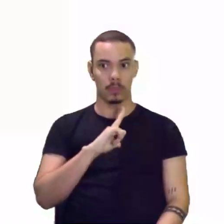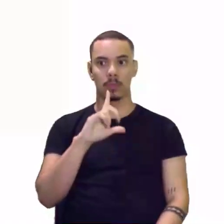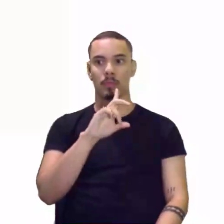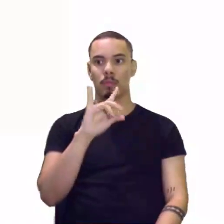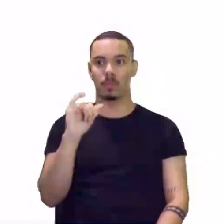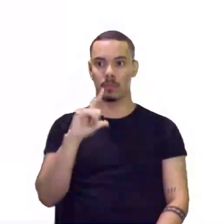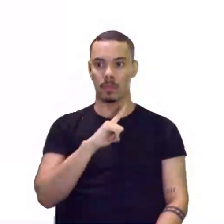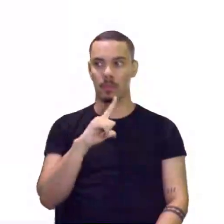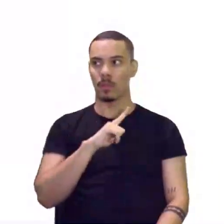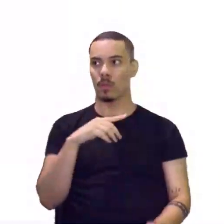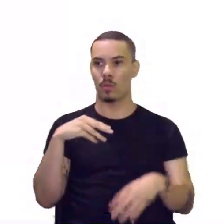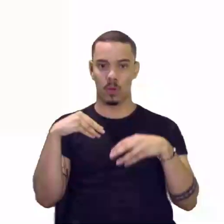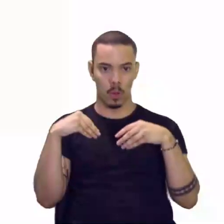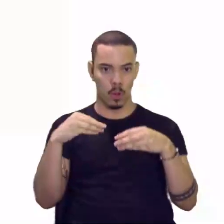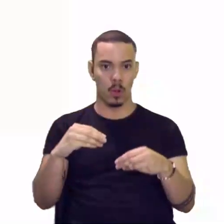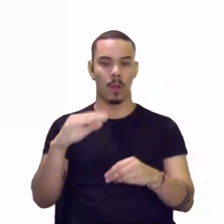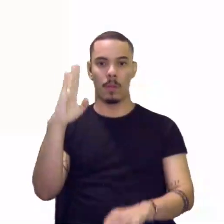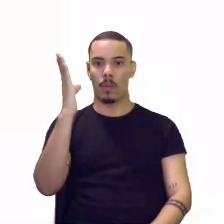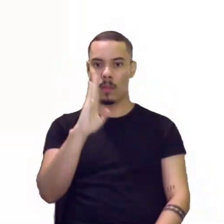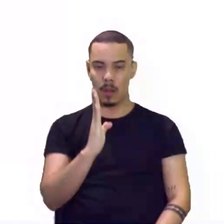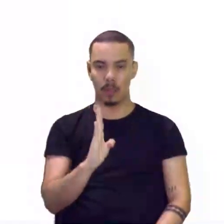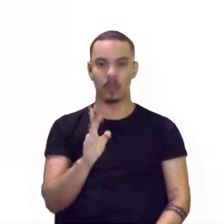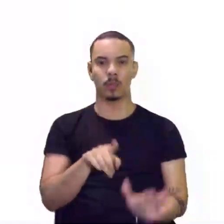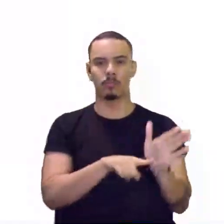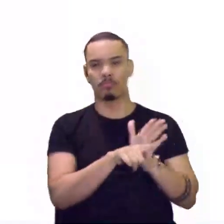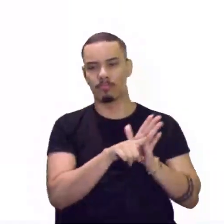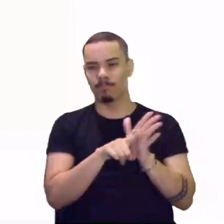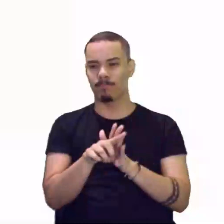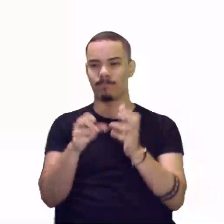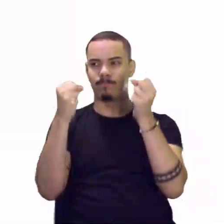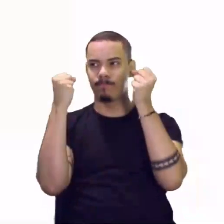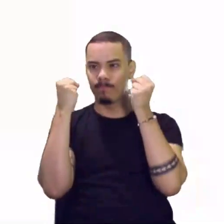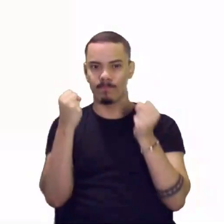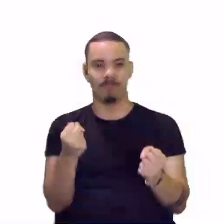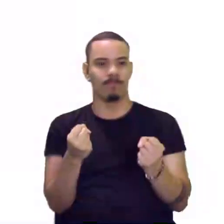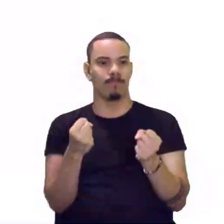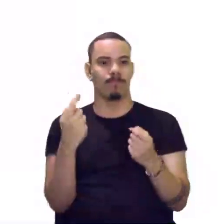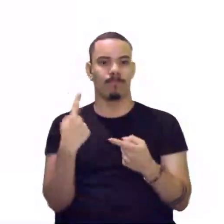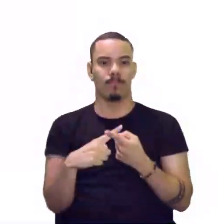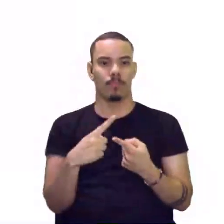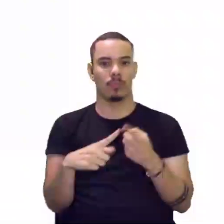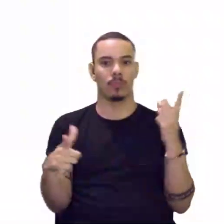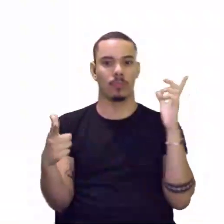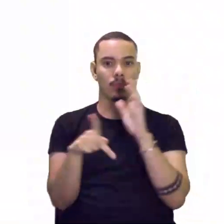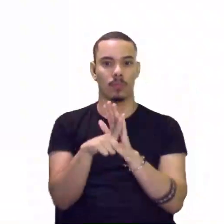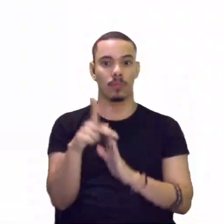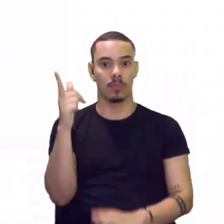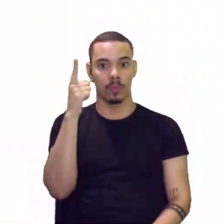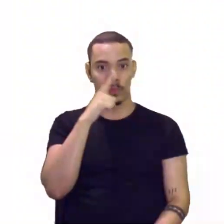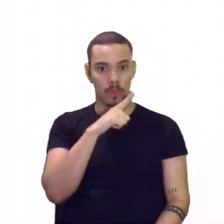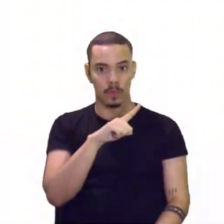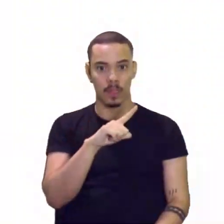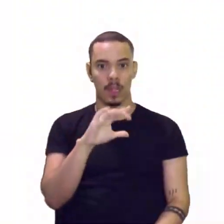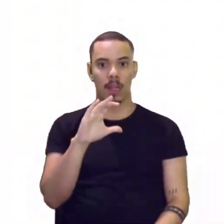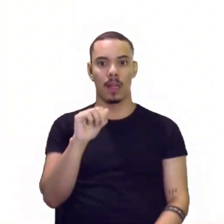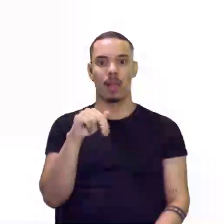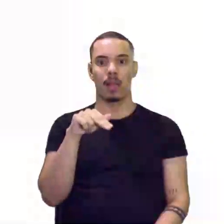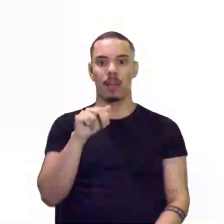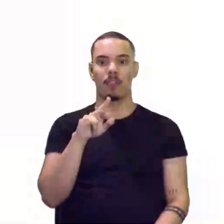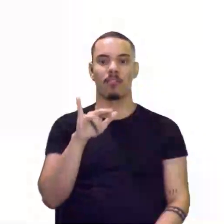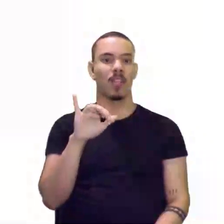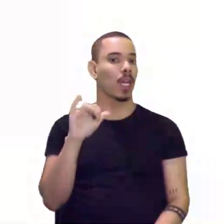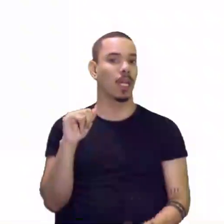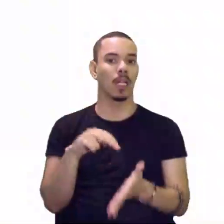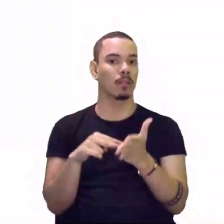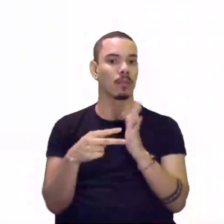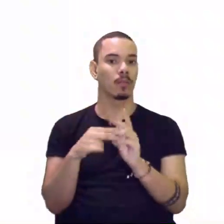uma colônia chamada Brasil, e investiram pesadamente na atividade canavieira. Atividade canavieira, ou